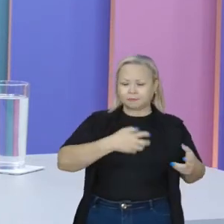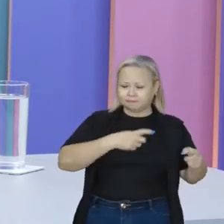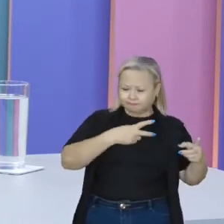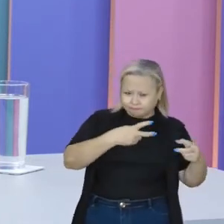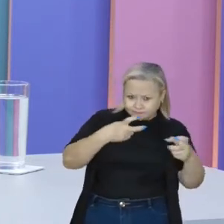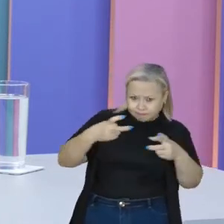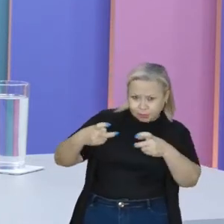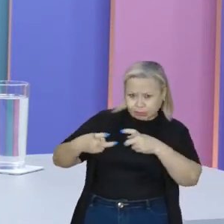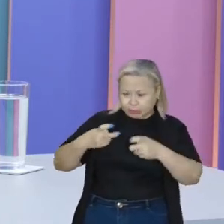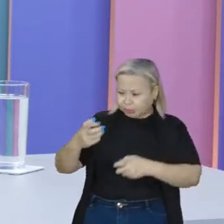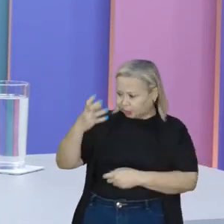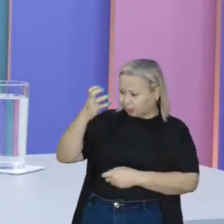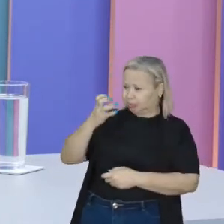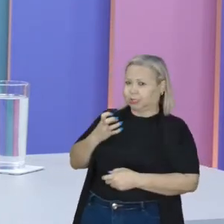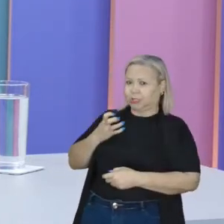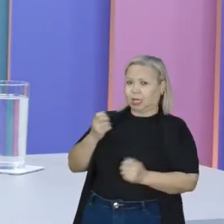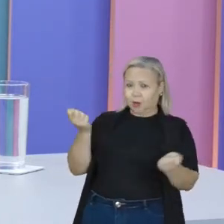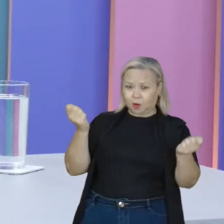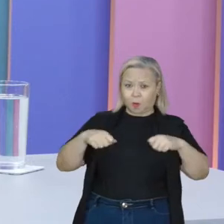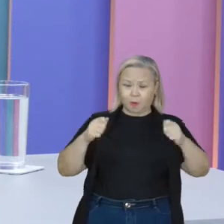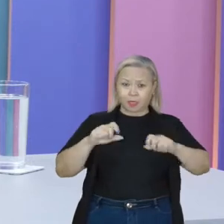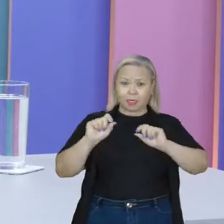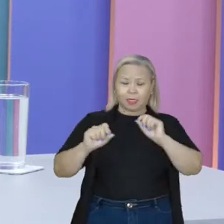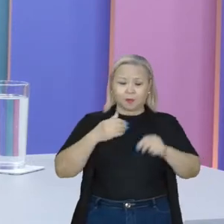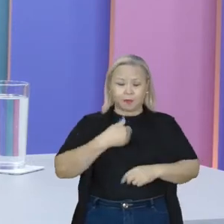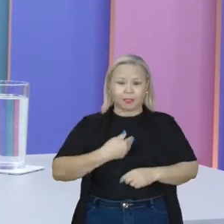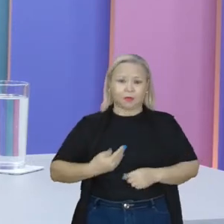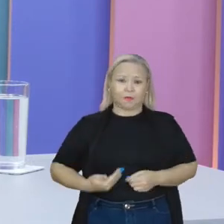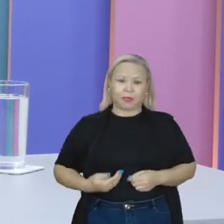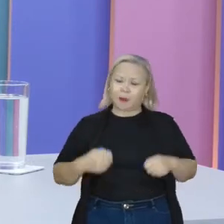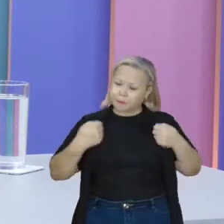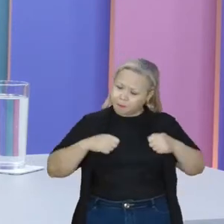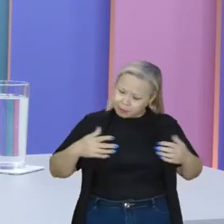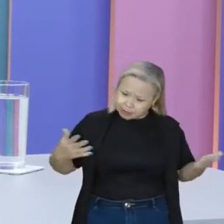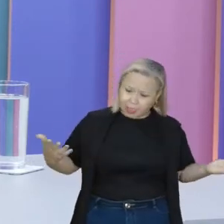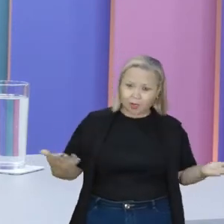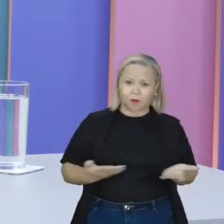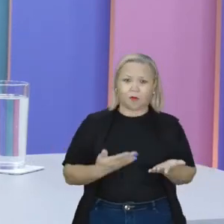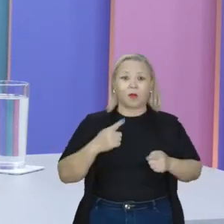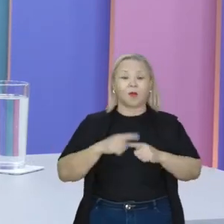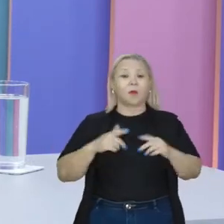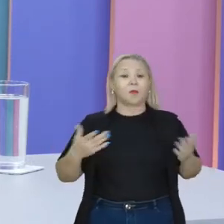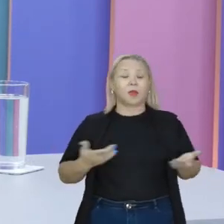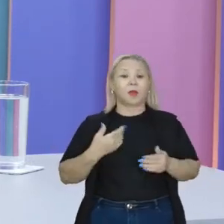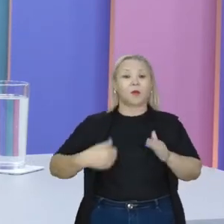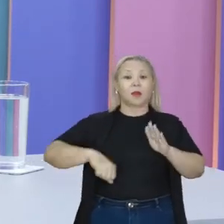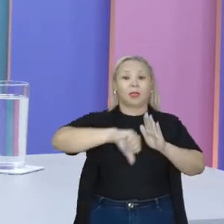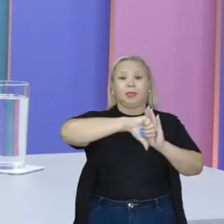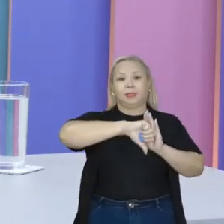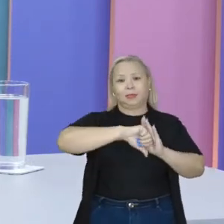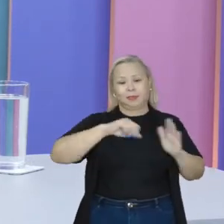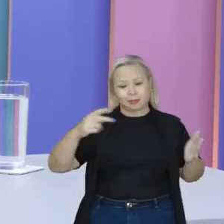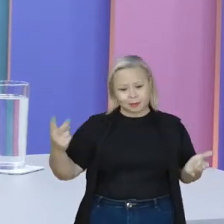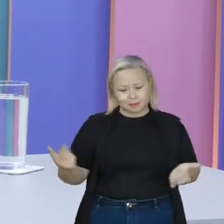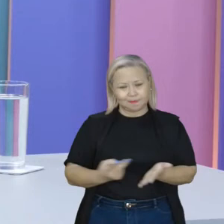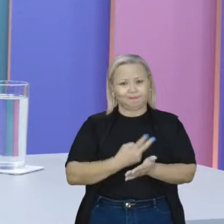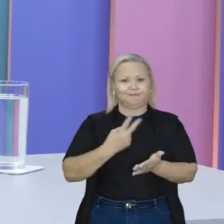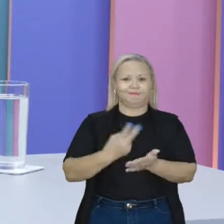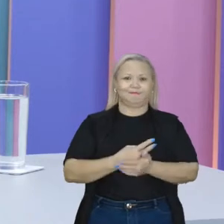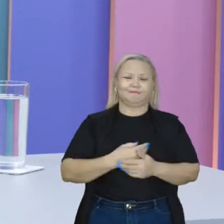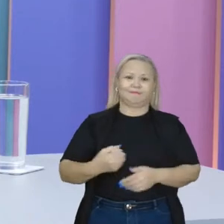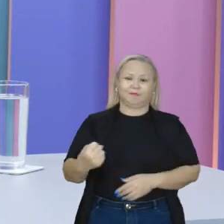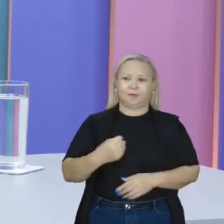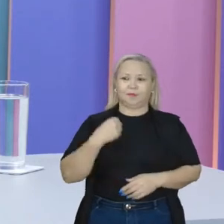muita competência para este governo. Não é para depois, tem que ser agora, né? Porque é agora que esses crimes estão acontecendo, né?